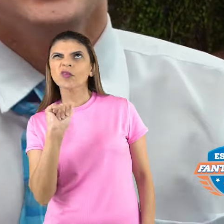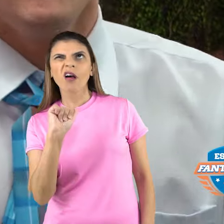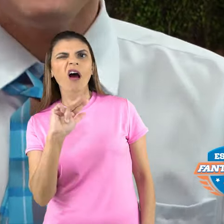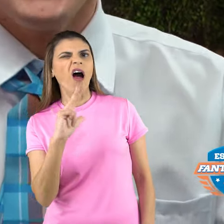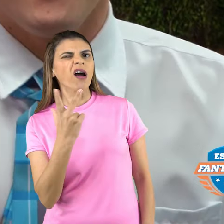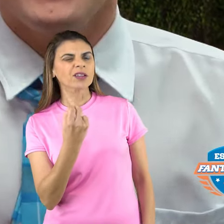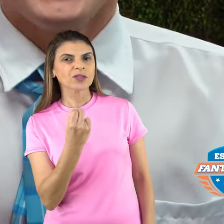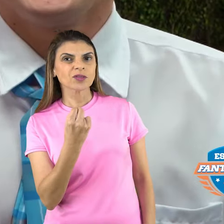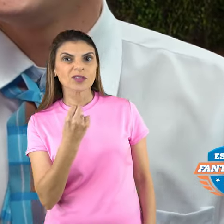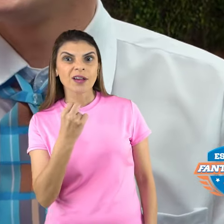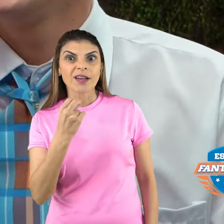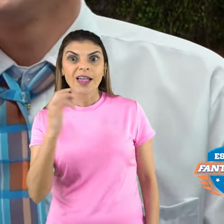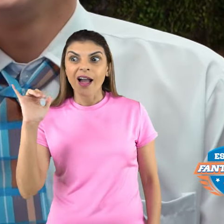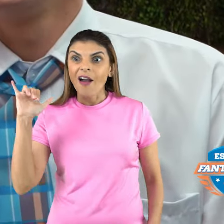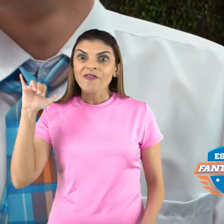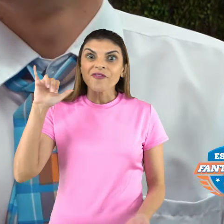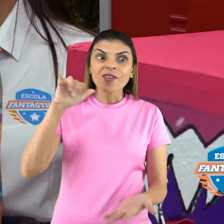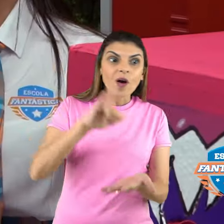Um avião.